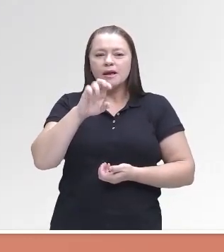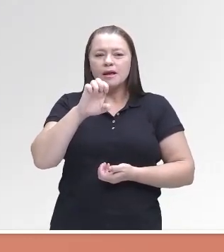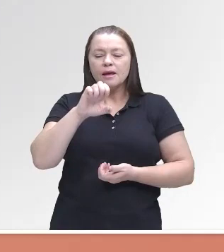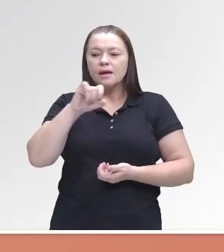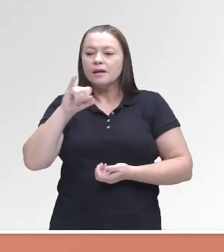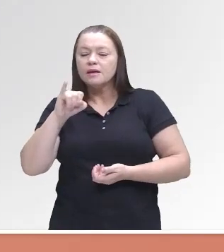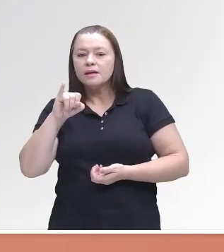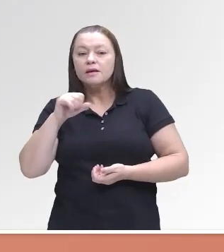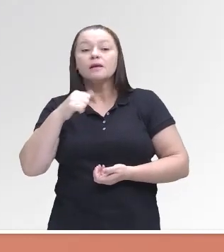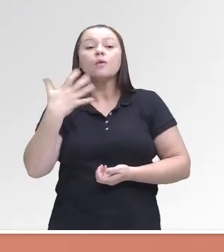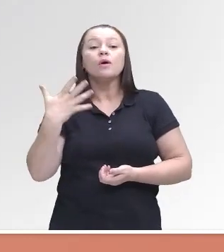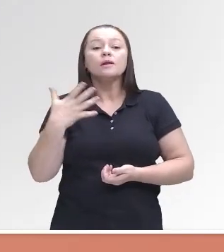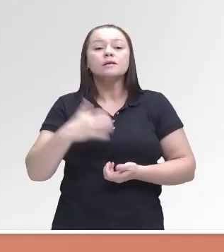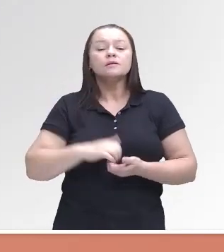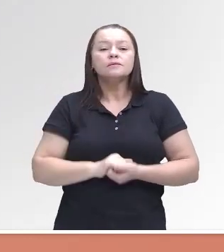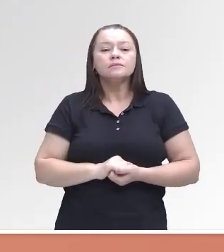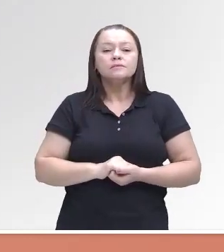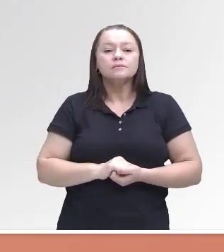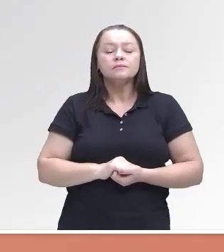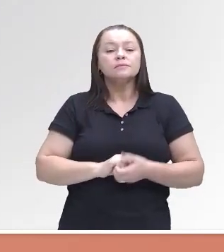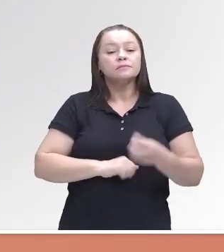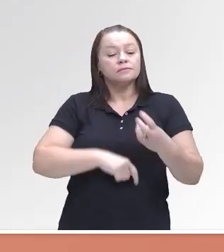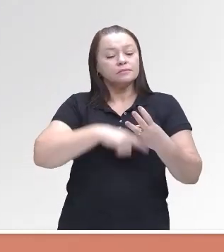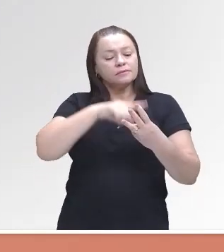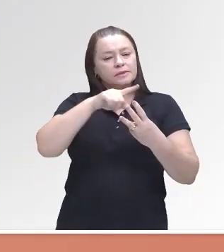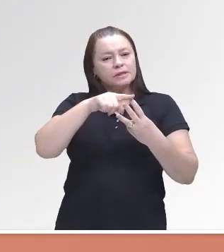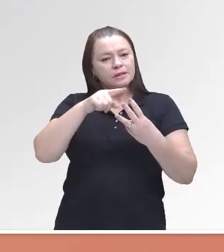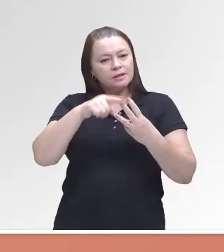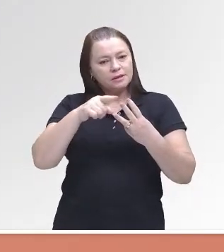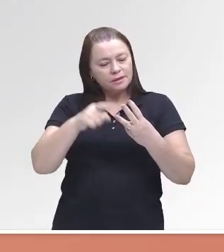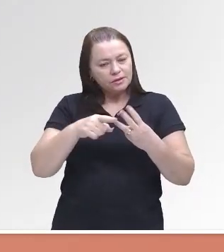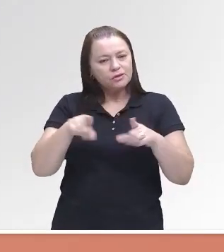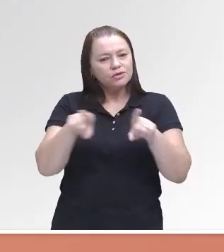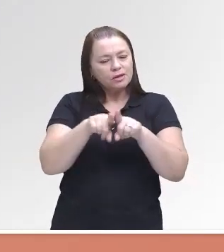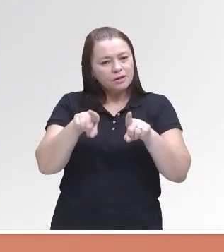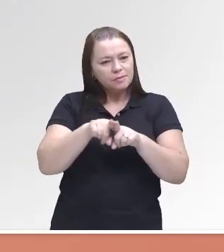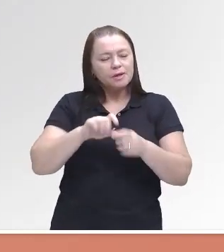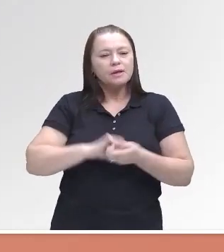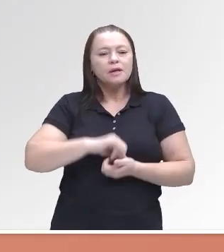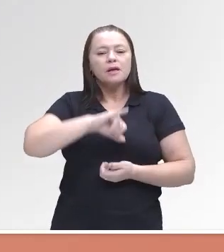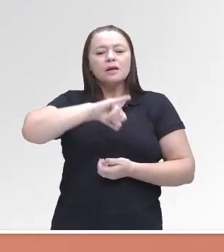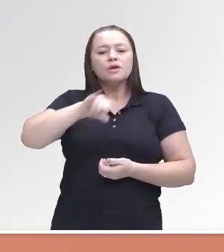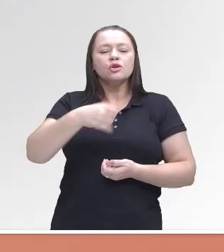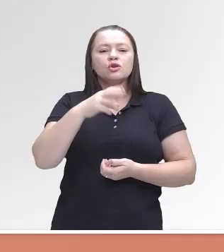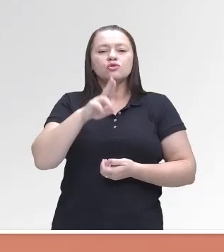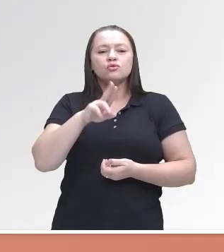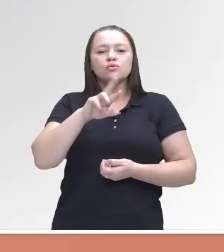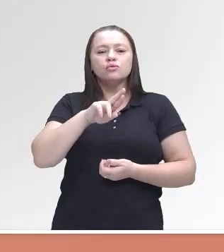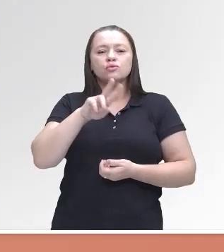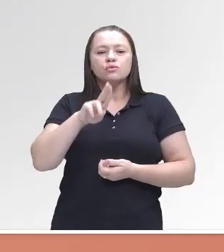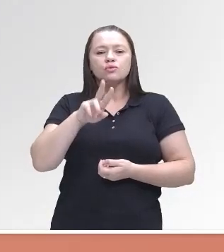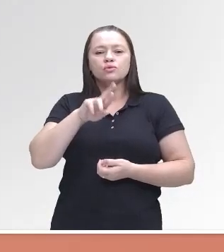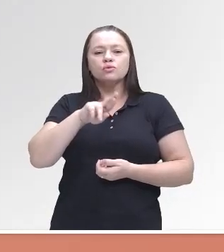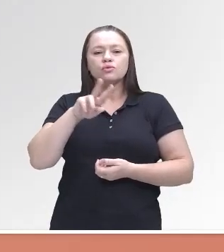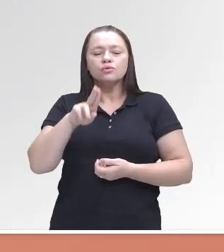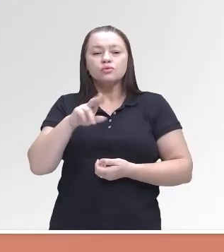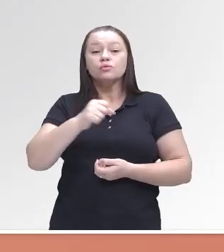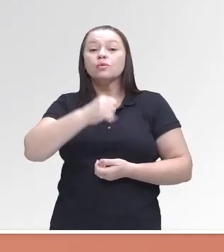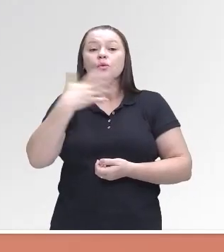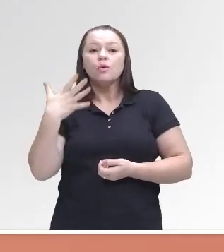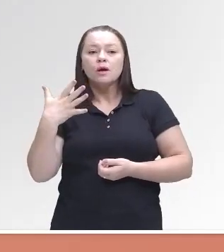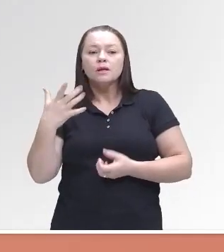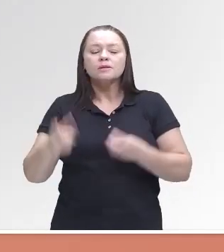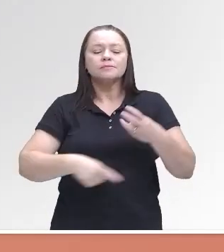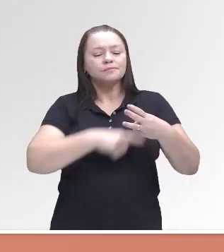Jacareí. Quantas sílabas? 3 sílabas. E jururu? Jururu. Quantas